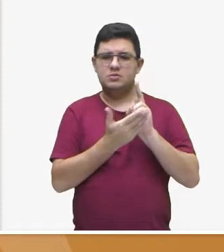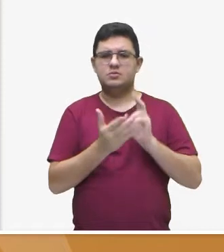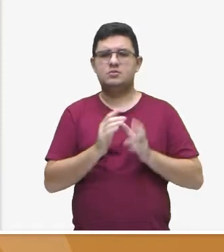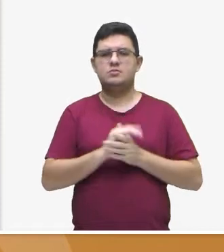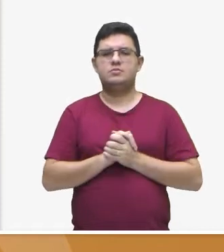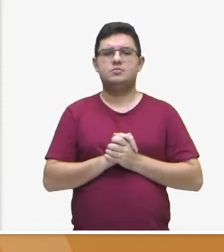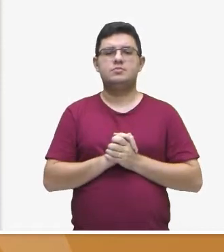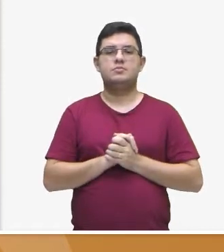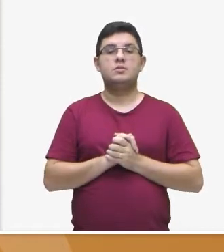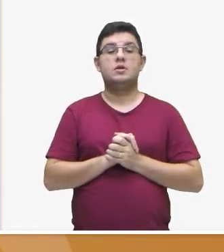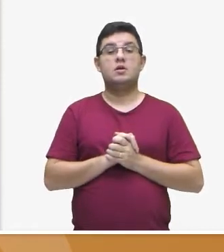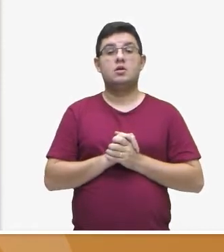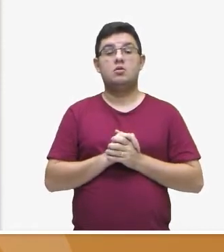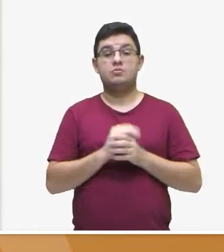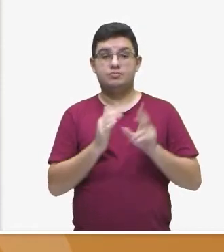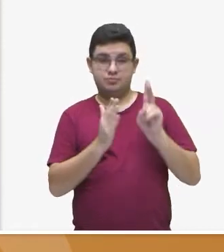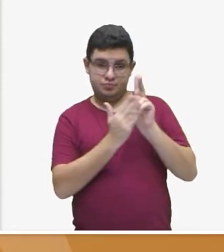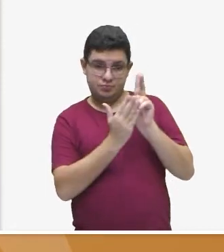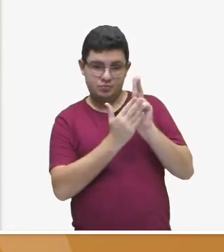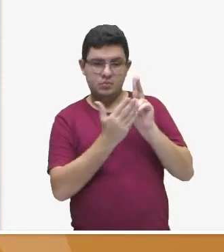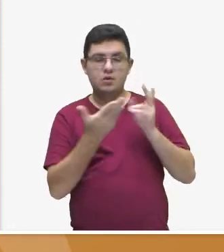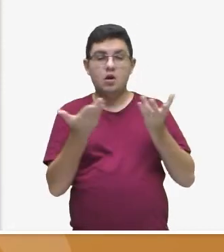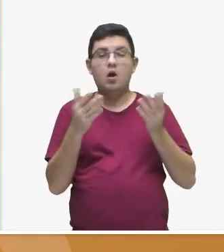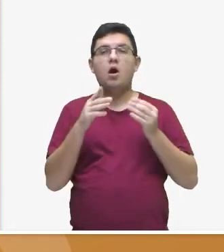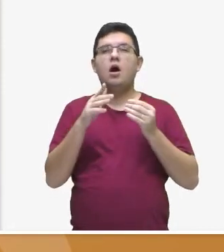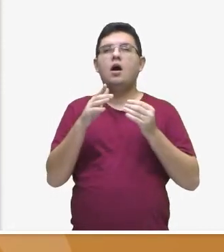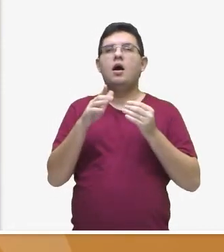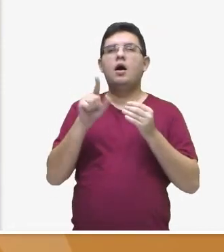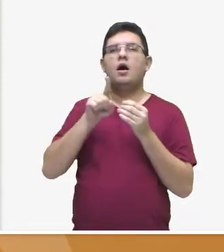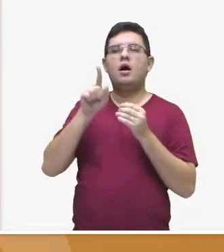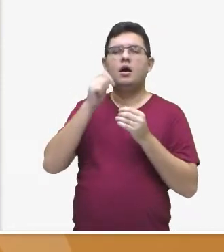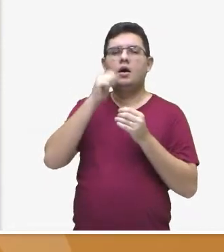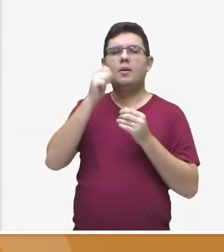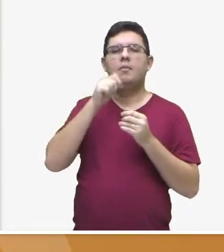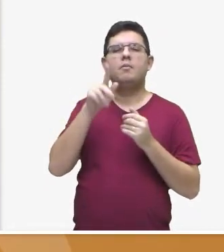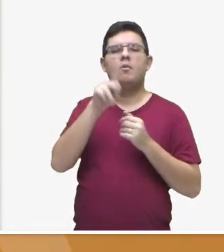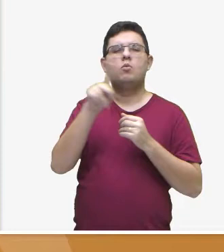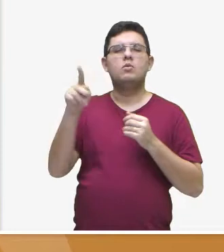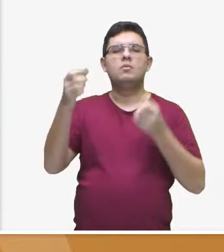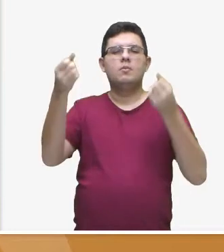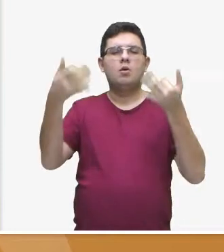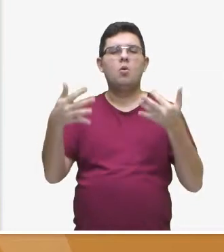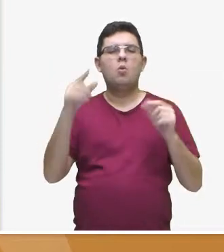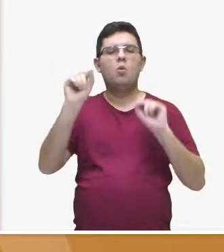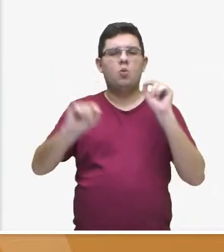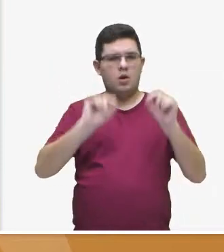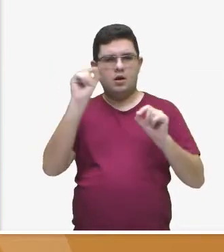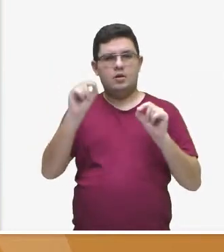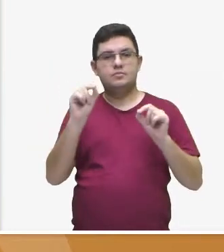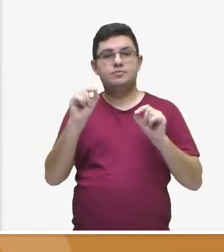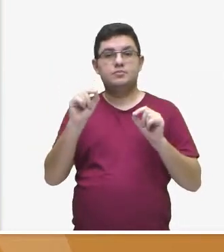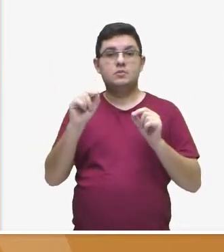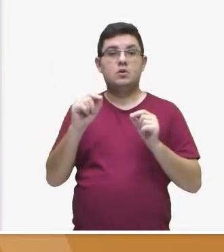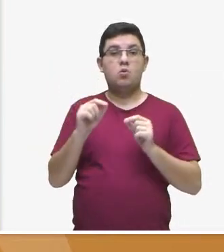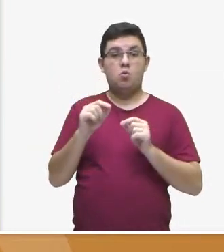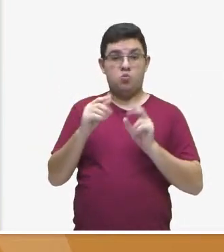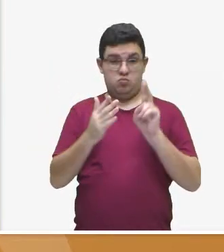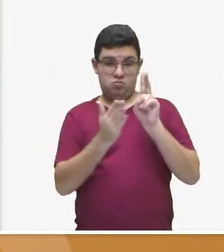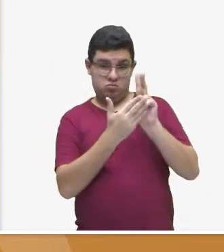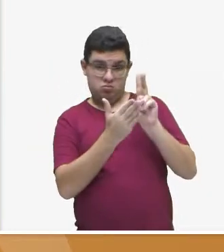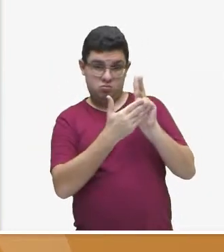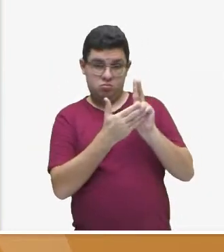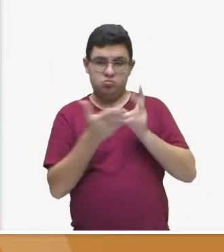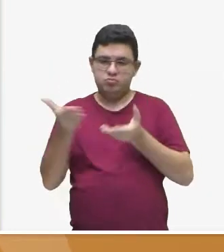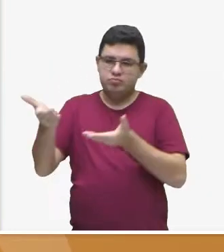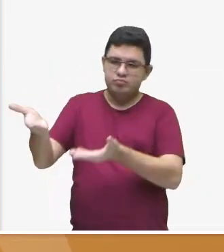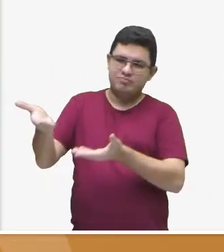a professora falou para vocês, receberam os portugueses de forma amigável. Receberam de